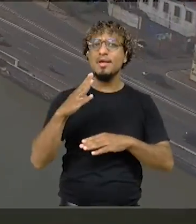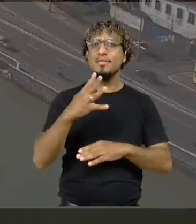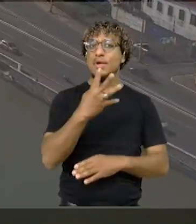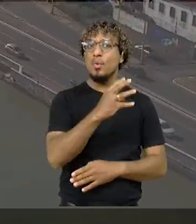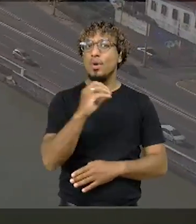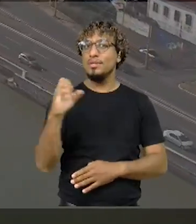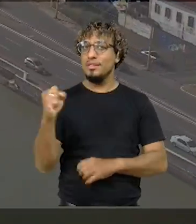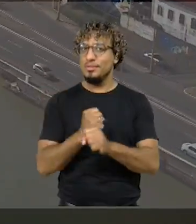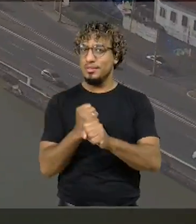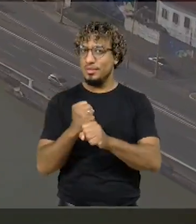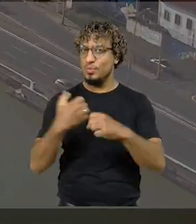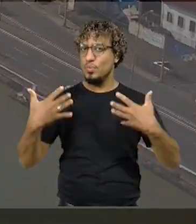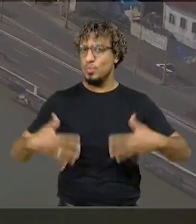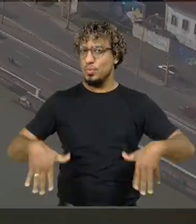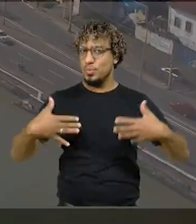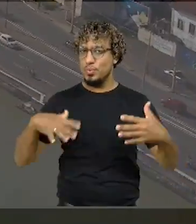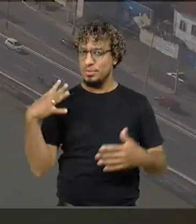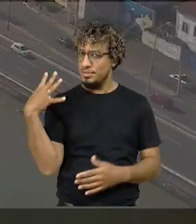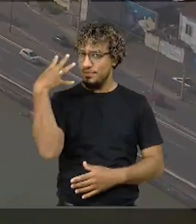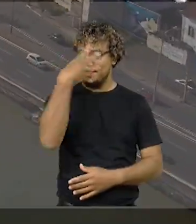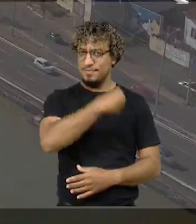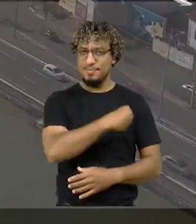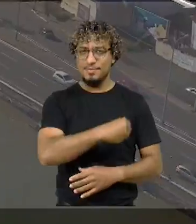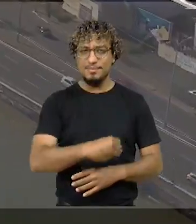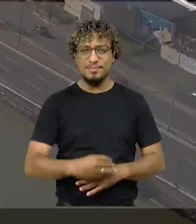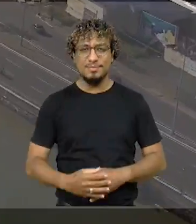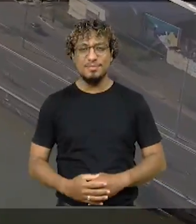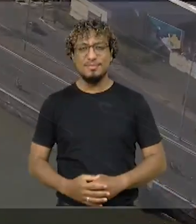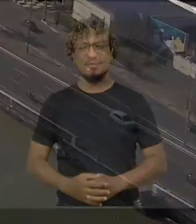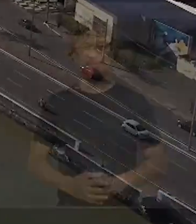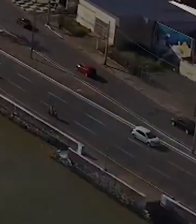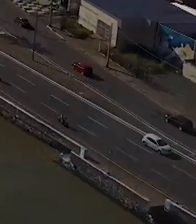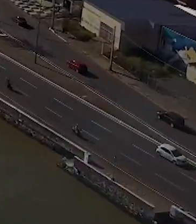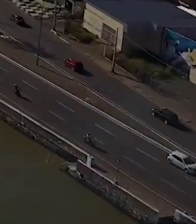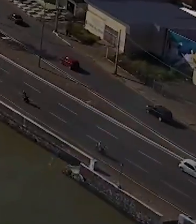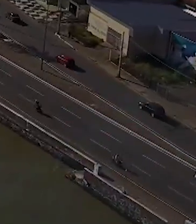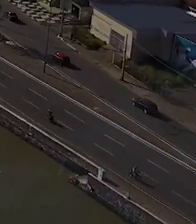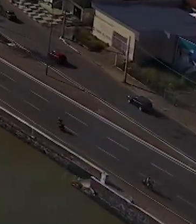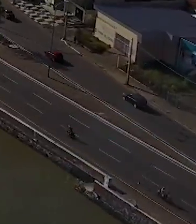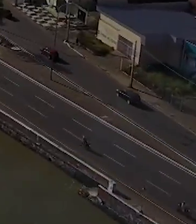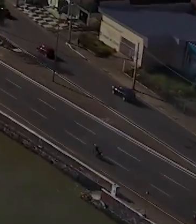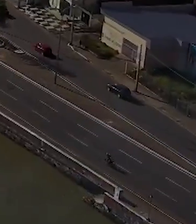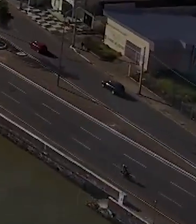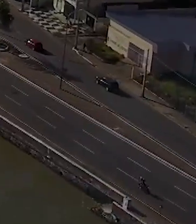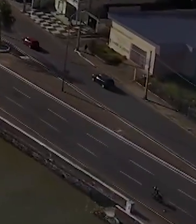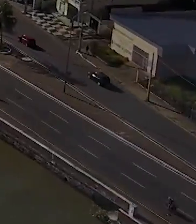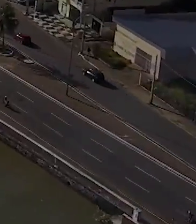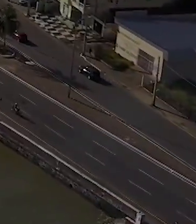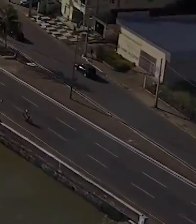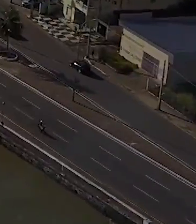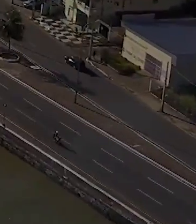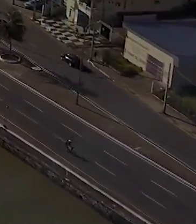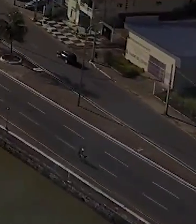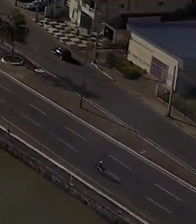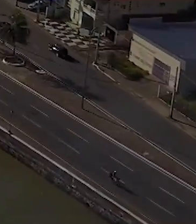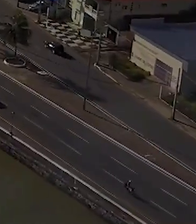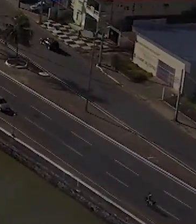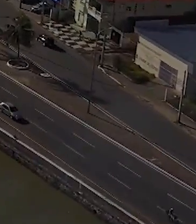encanto. Tudo isso é da capital da Atenas brasileira, terra